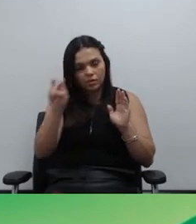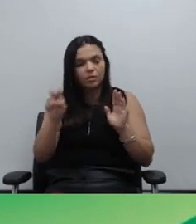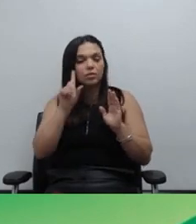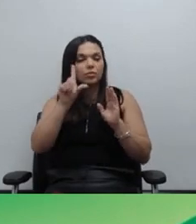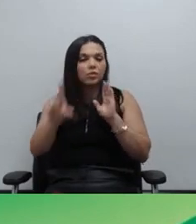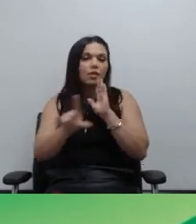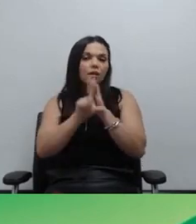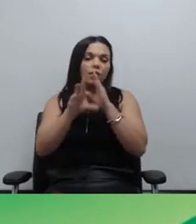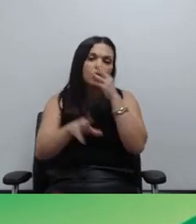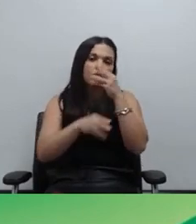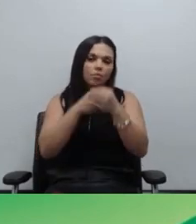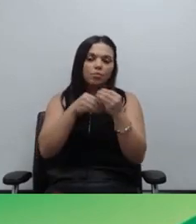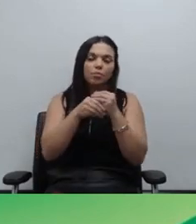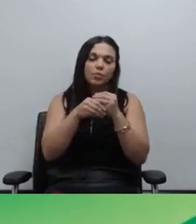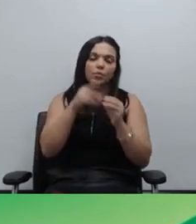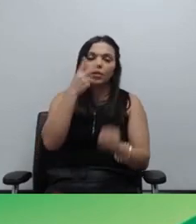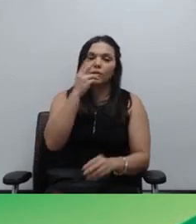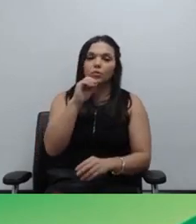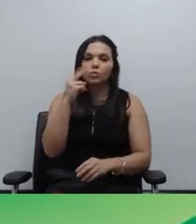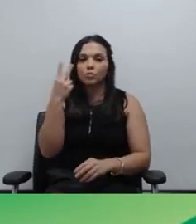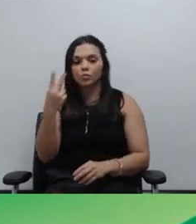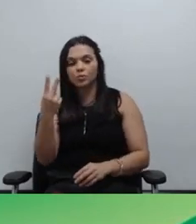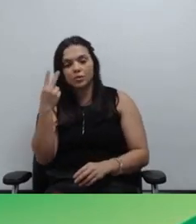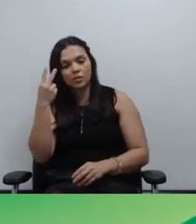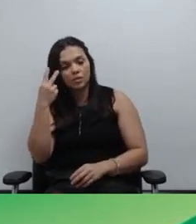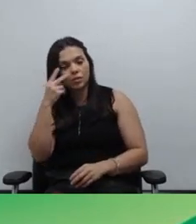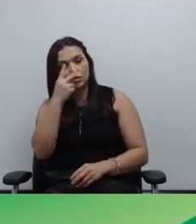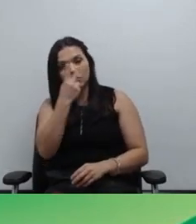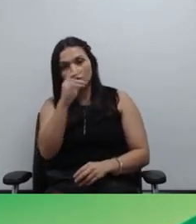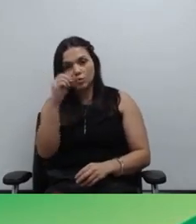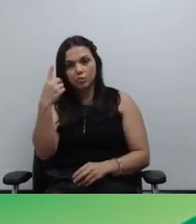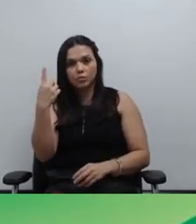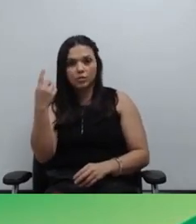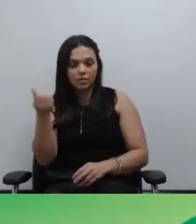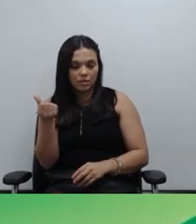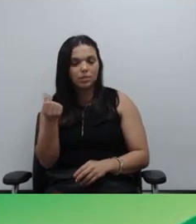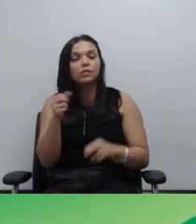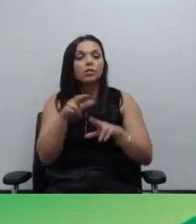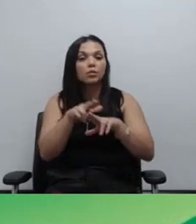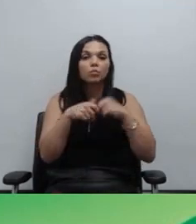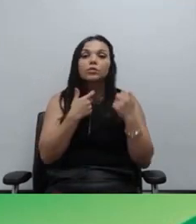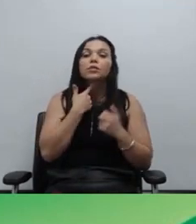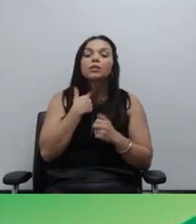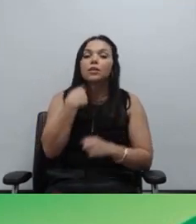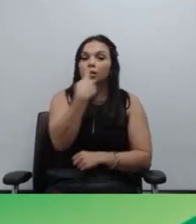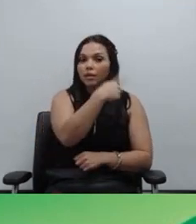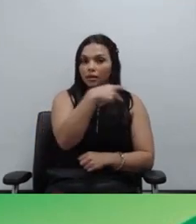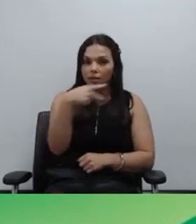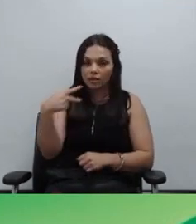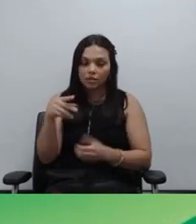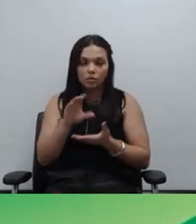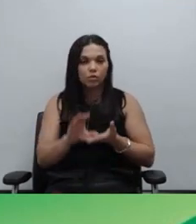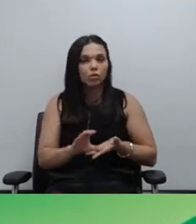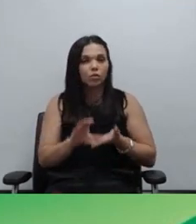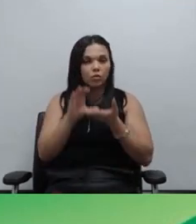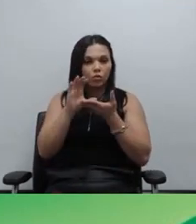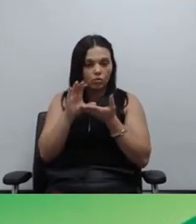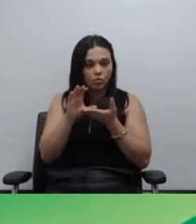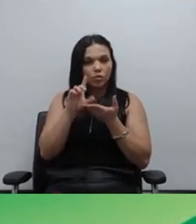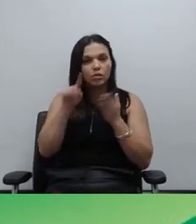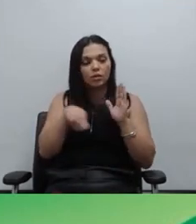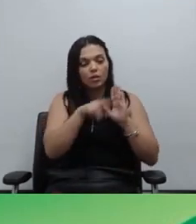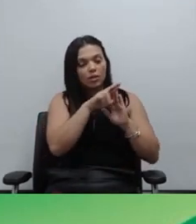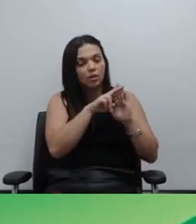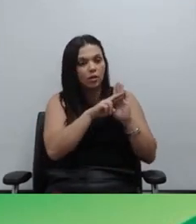Da interpretação conjunta dos dispositivos da deliberação e a partir da intenção dos conselheiros quando da edição da